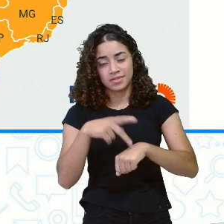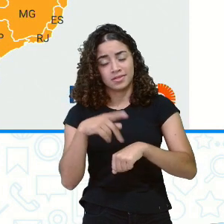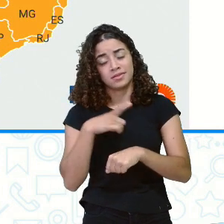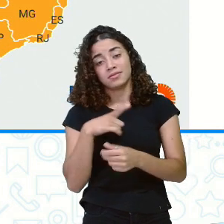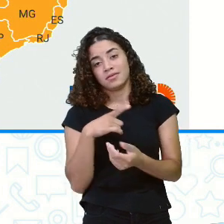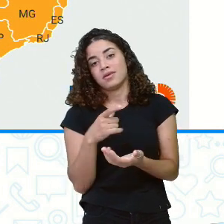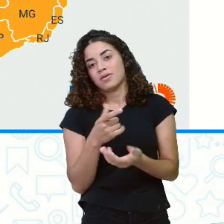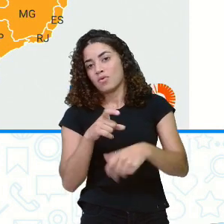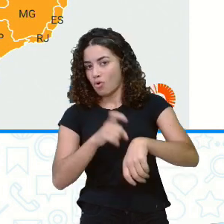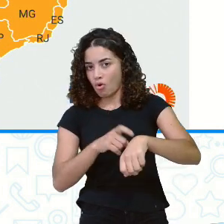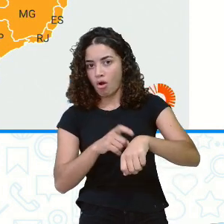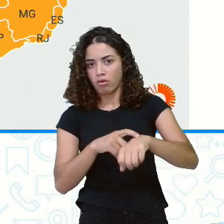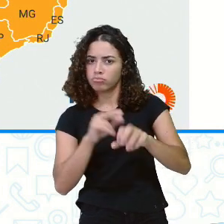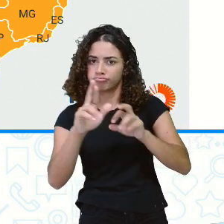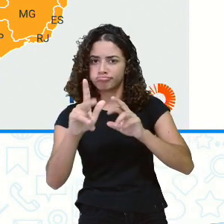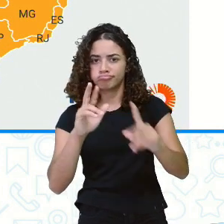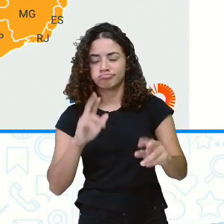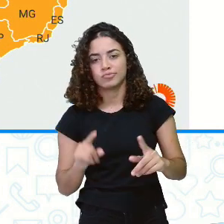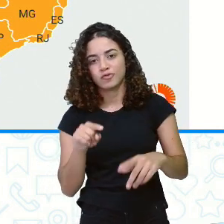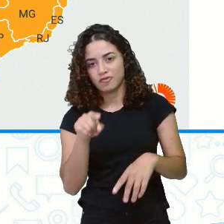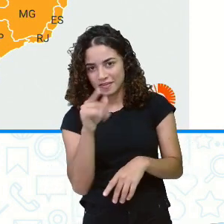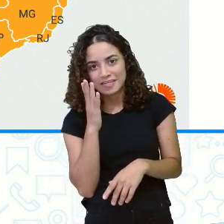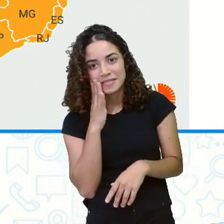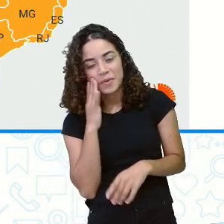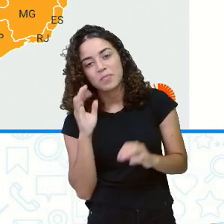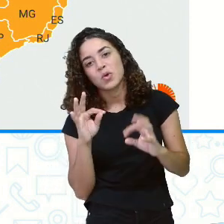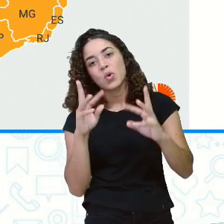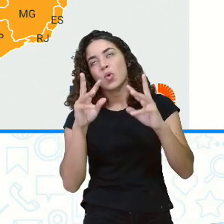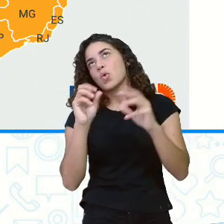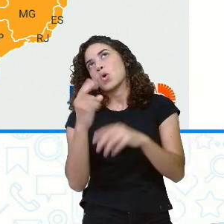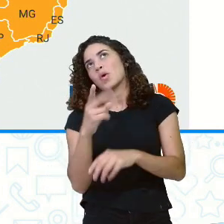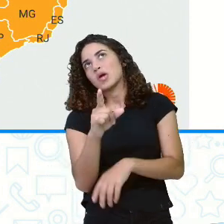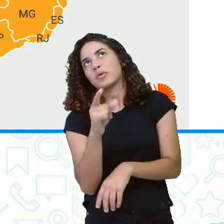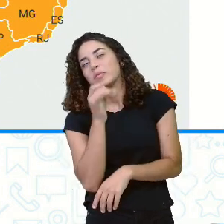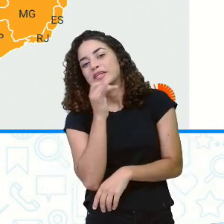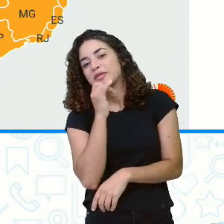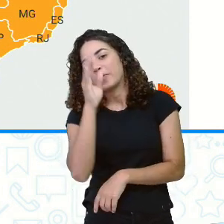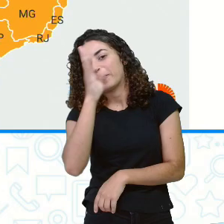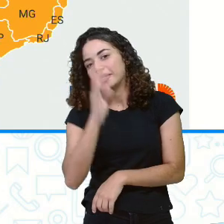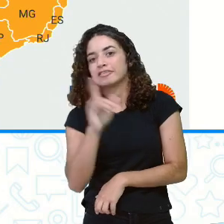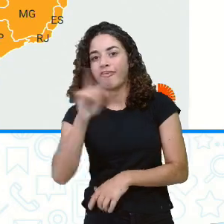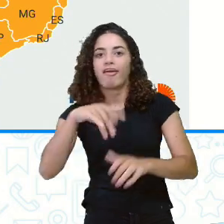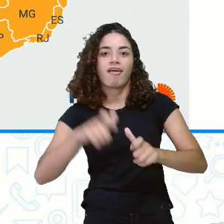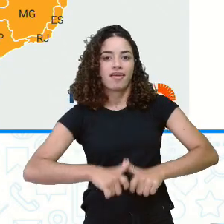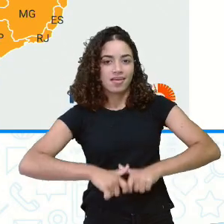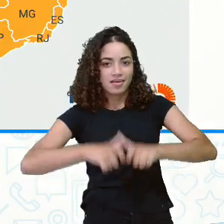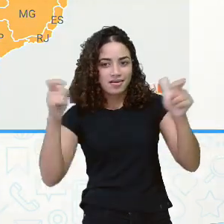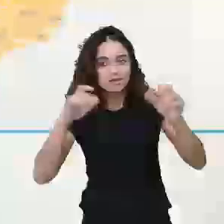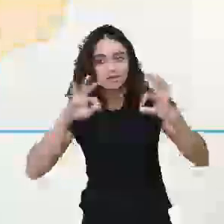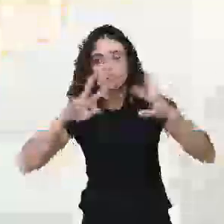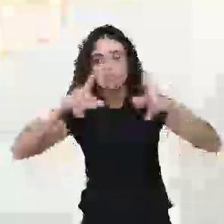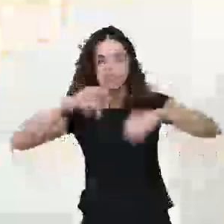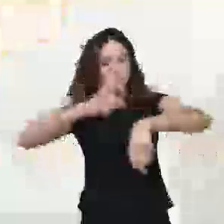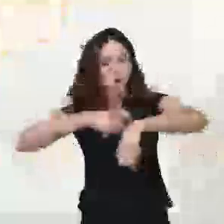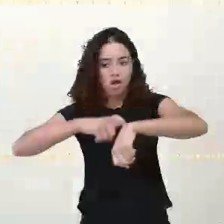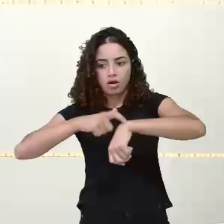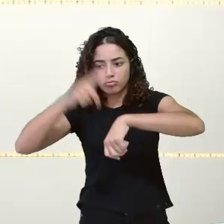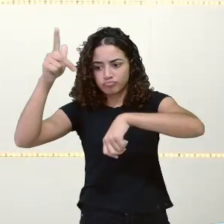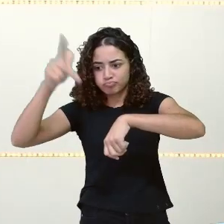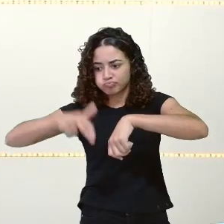horários diferentes. Vocês sabiam? Ou vocês estão achando que o Brasil, apesar de ser enorme, todo mundo tem o mesmo